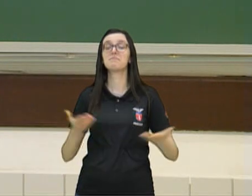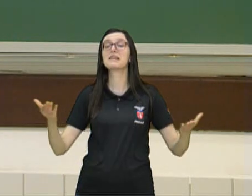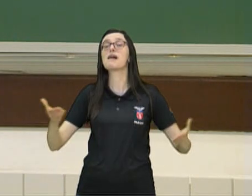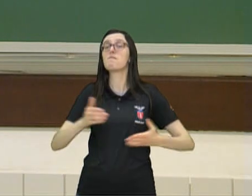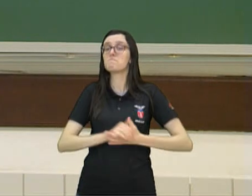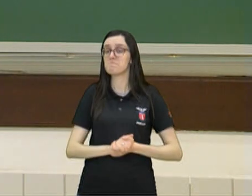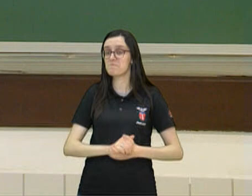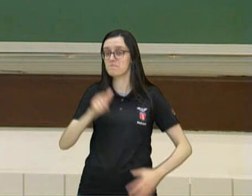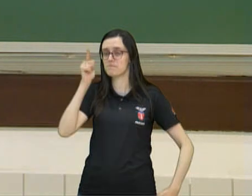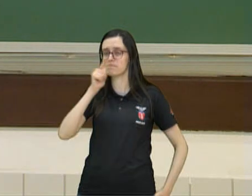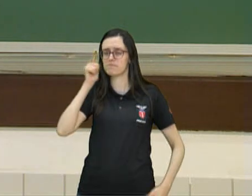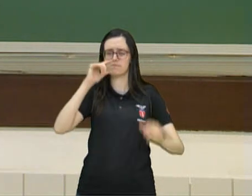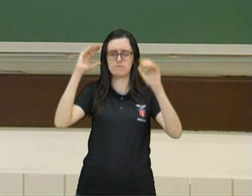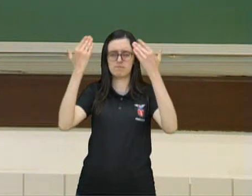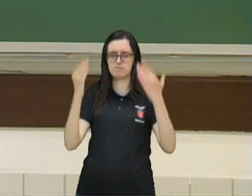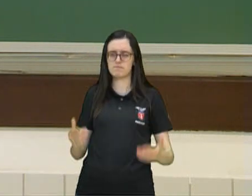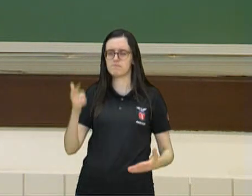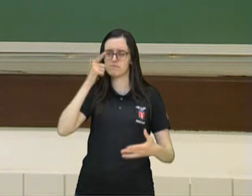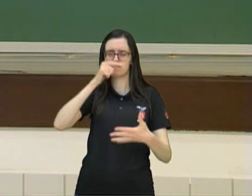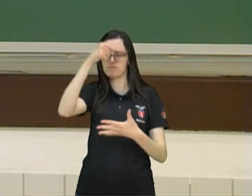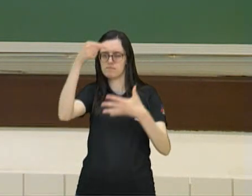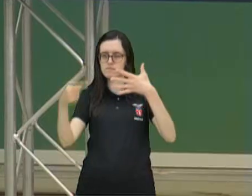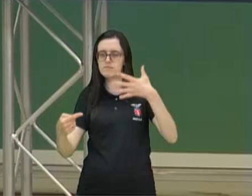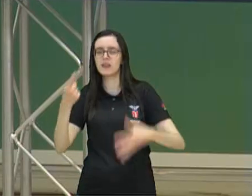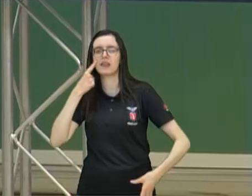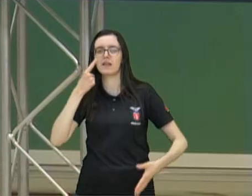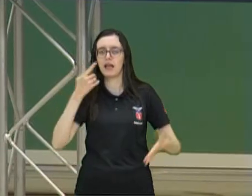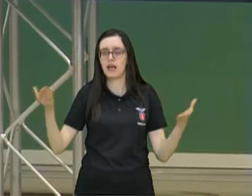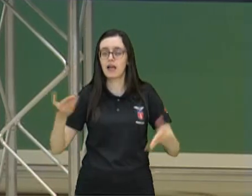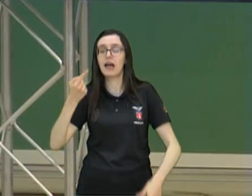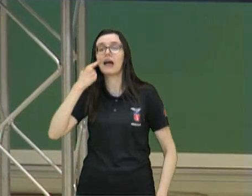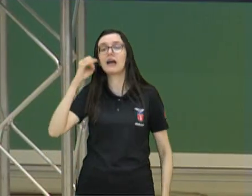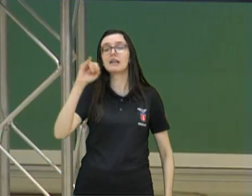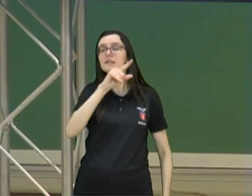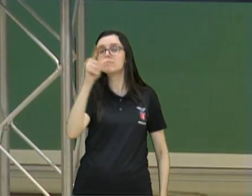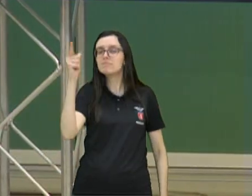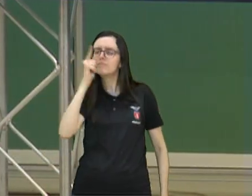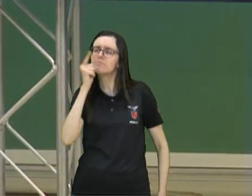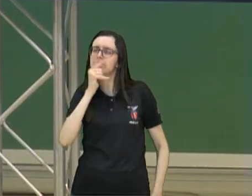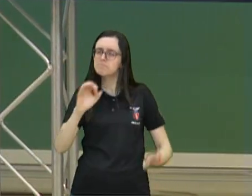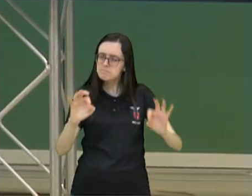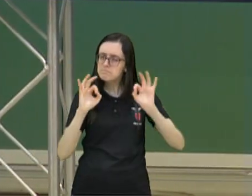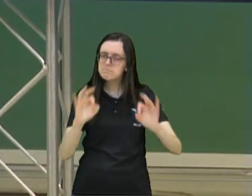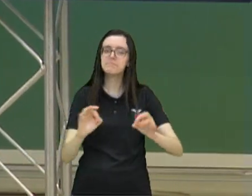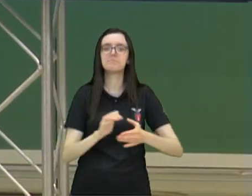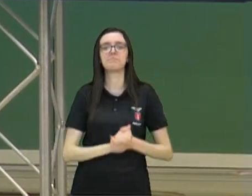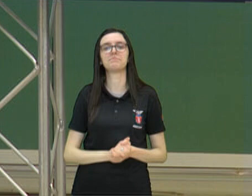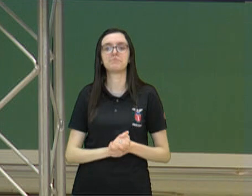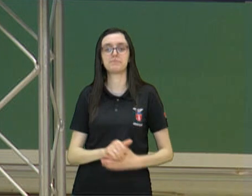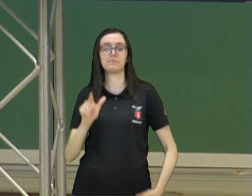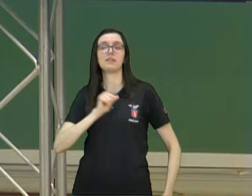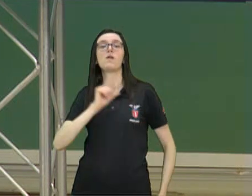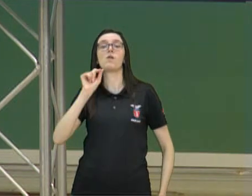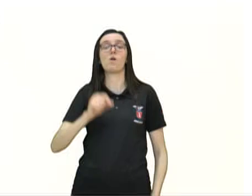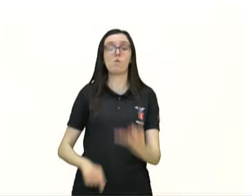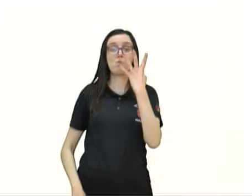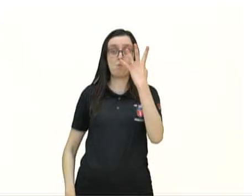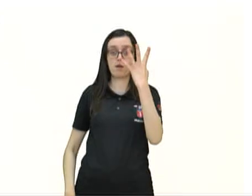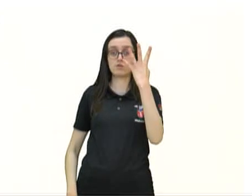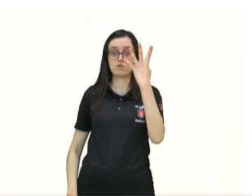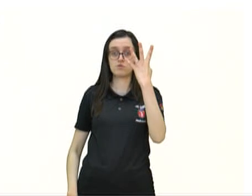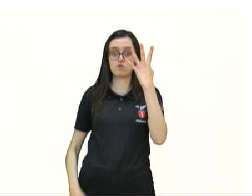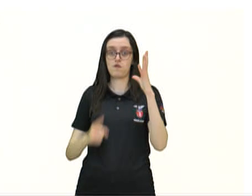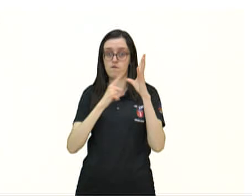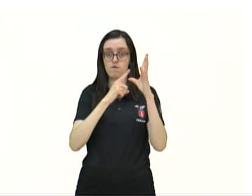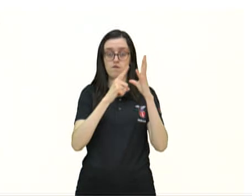Então, conseguiram analisar as alternativas? Vamos dar uma olhadinha para ver se vocês conseguiram acertar? Tenho 4 vogais e